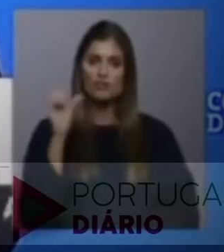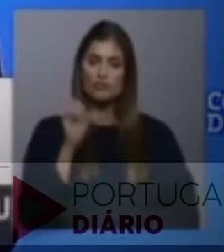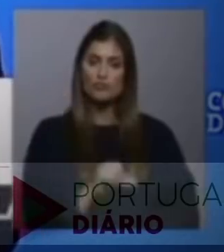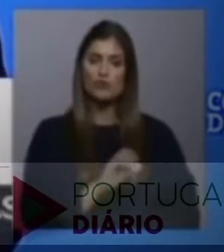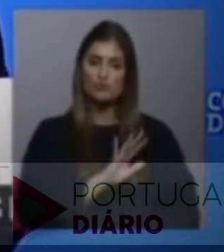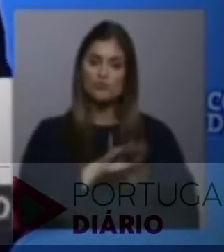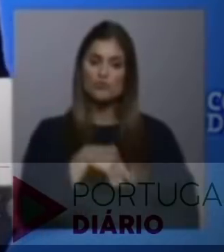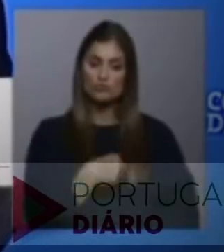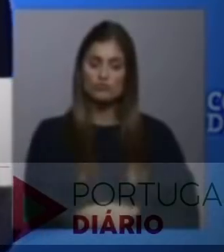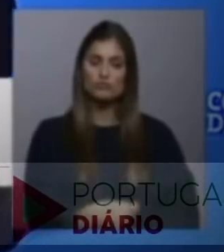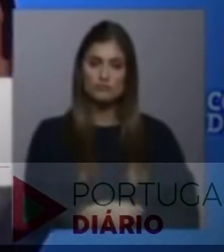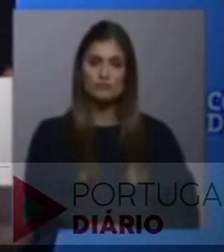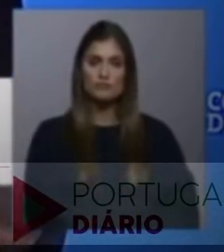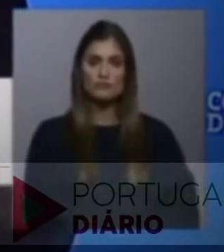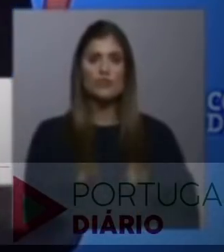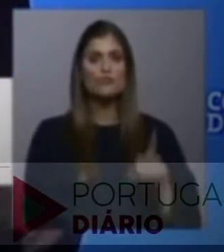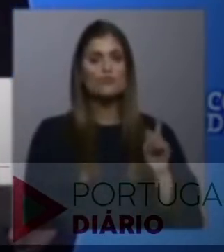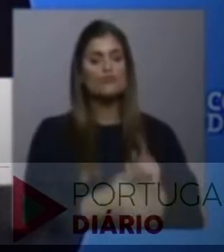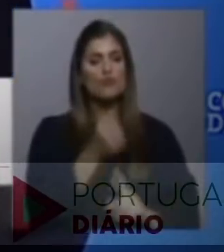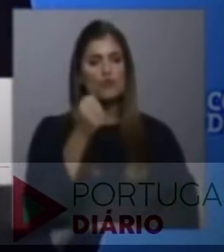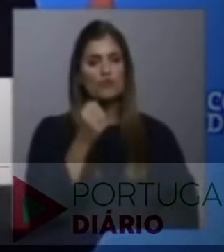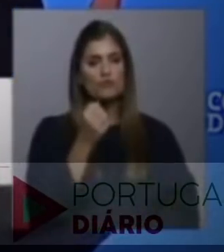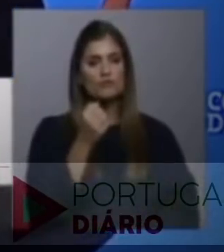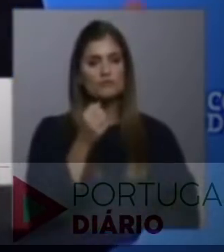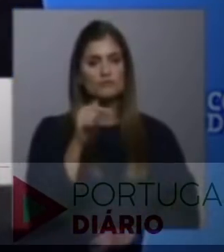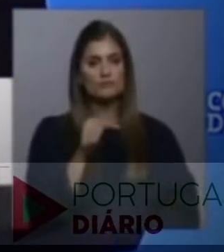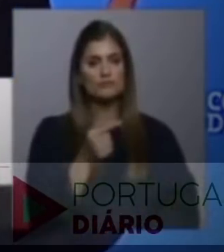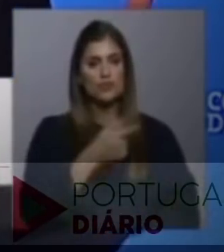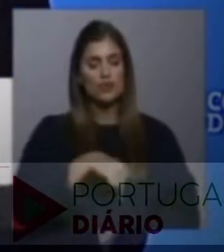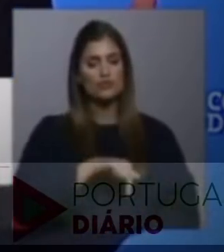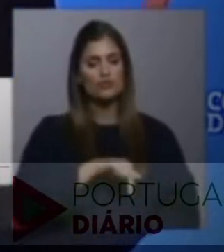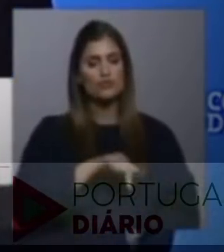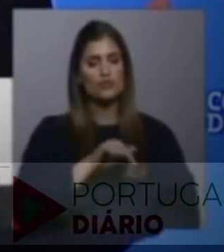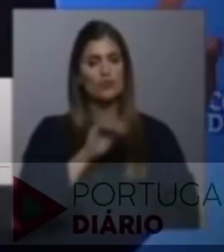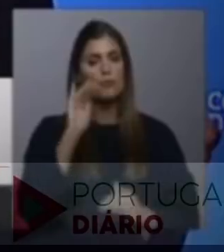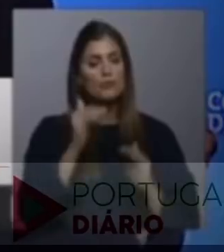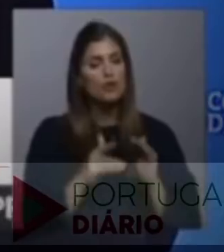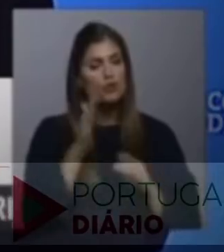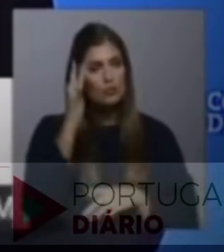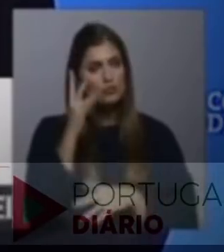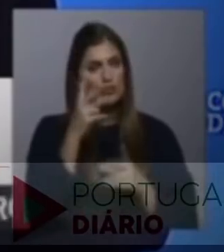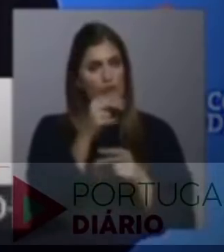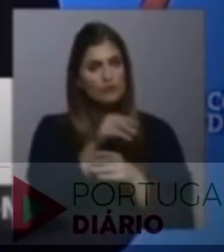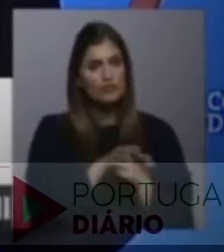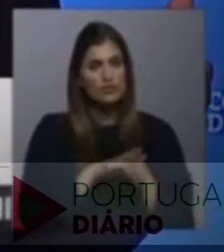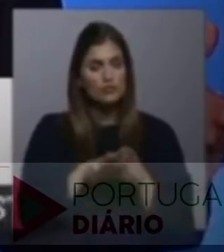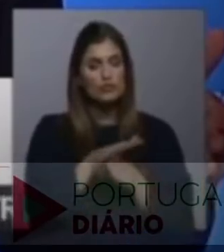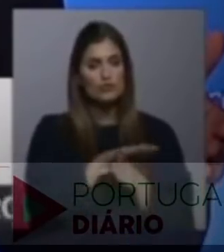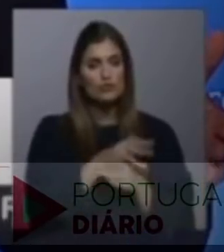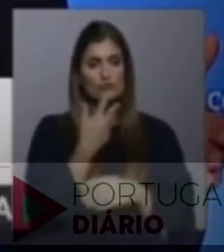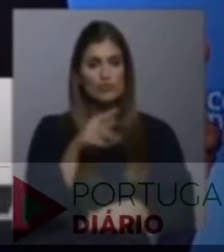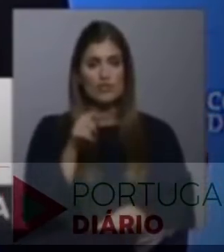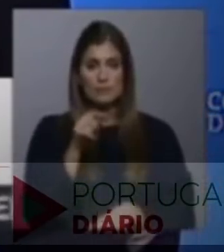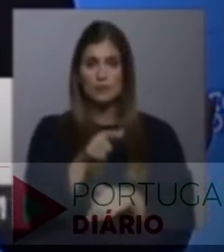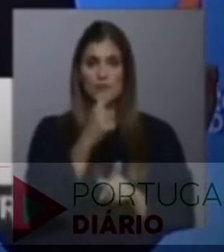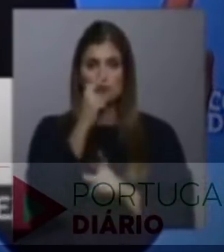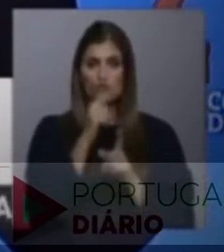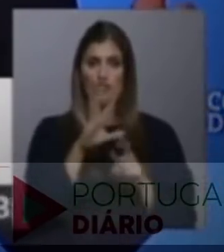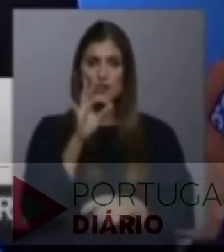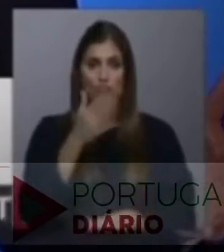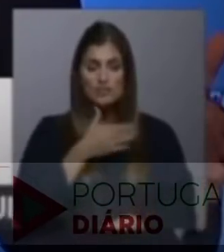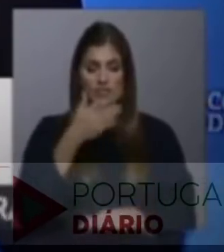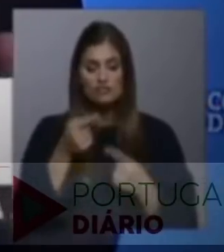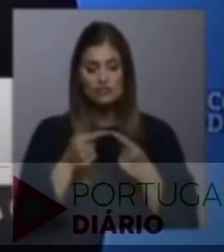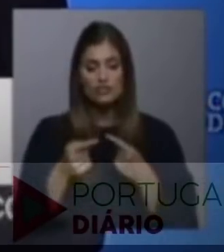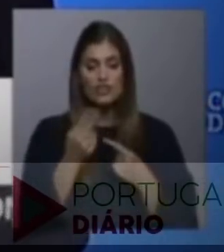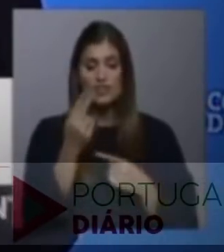mundo, conseguimos ser aqueles que temos um menor número de novos casos por 100 mil habitantes a 14 dias